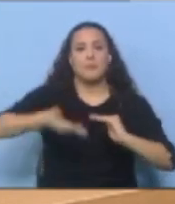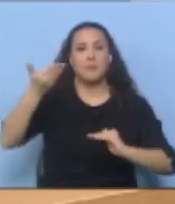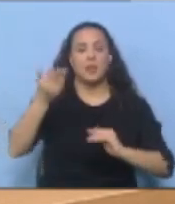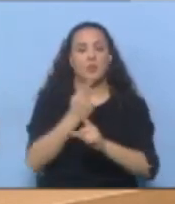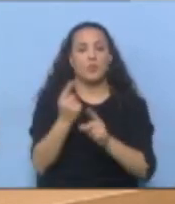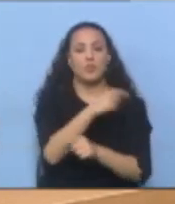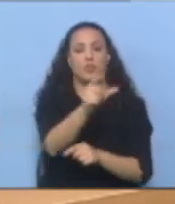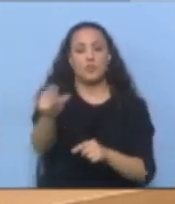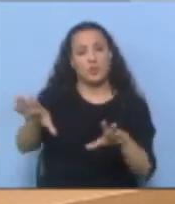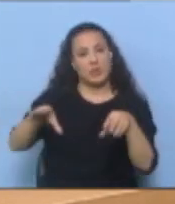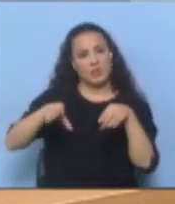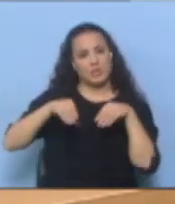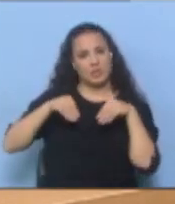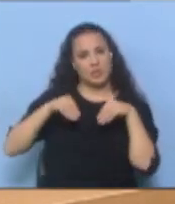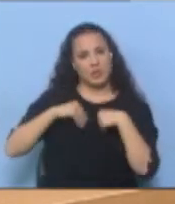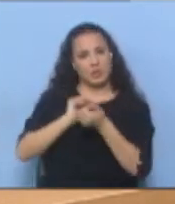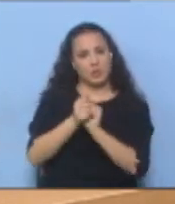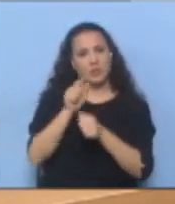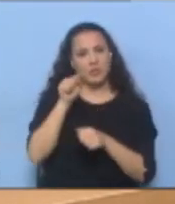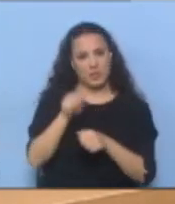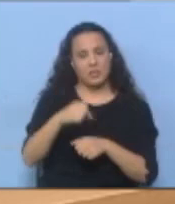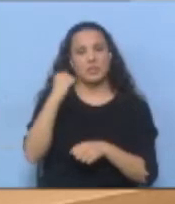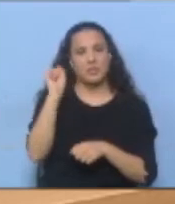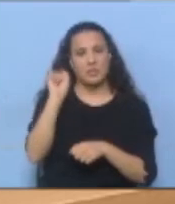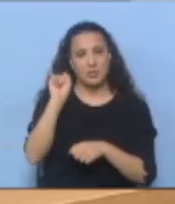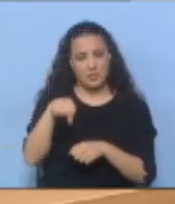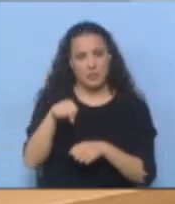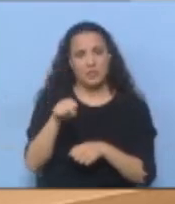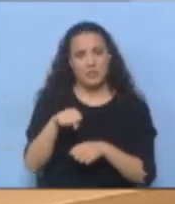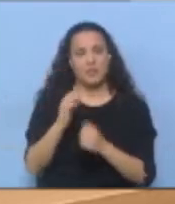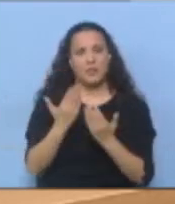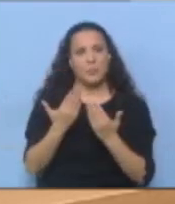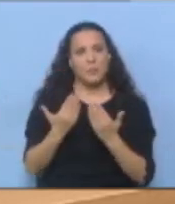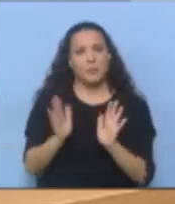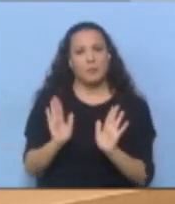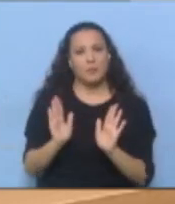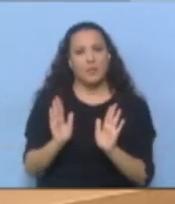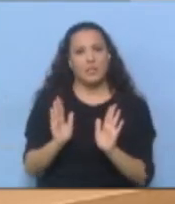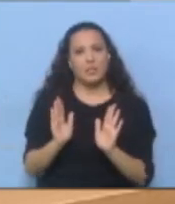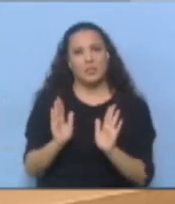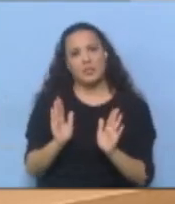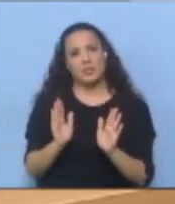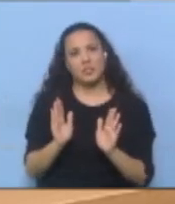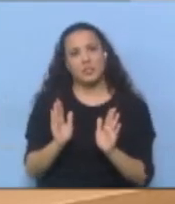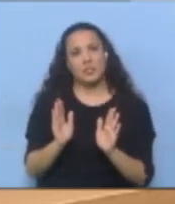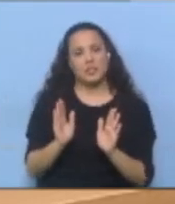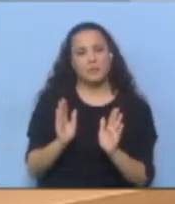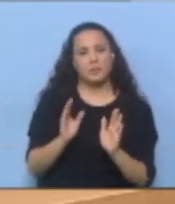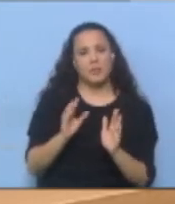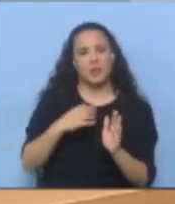por simplicidade, realmente há uma dimensão simbólica muito grande aqui no futebol, e que nos remete para essa dimensão da